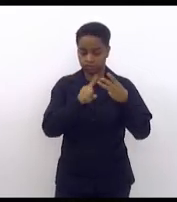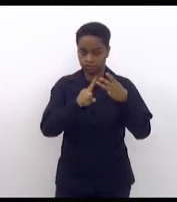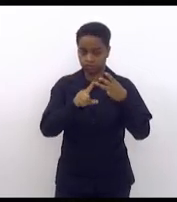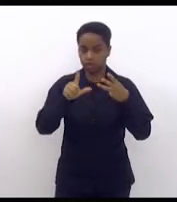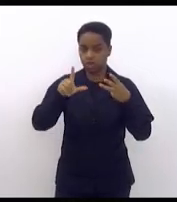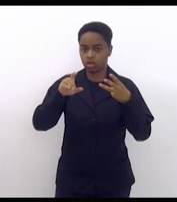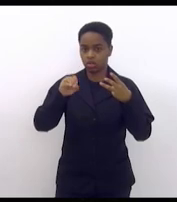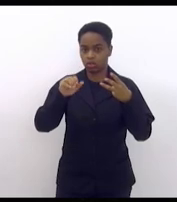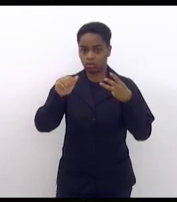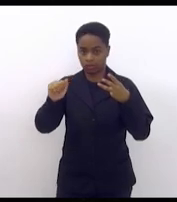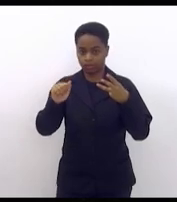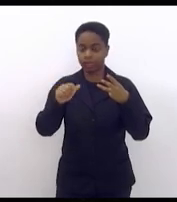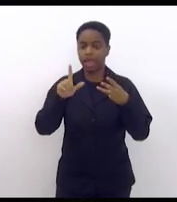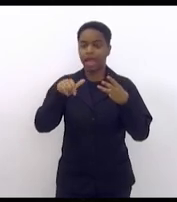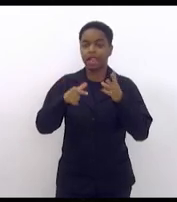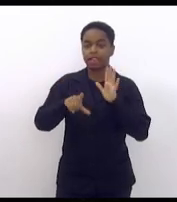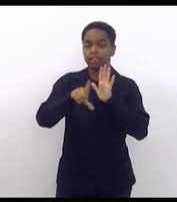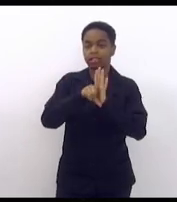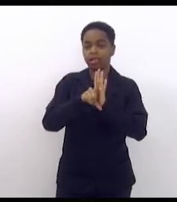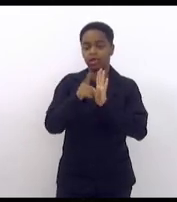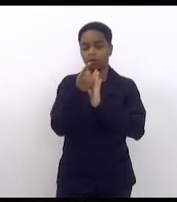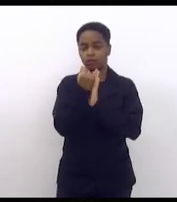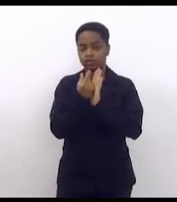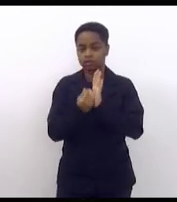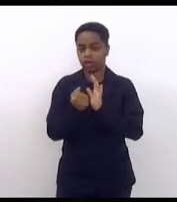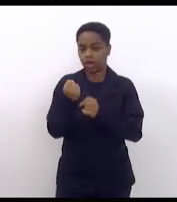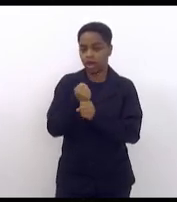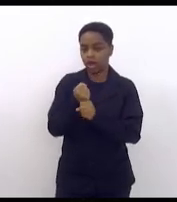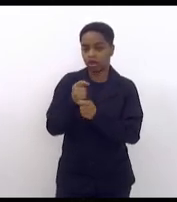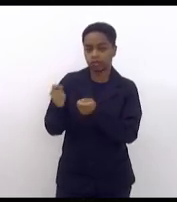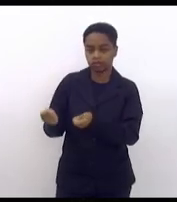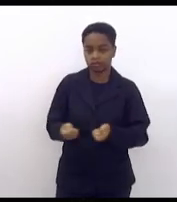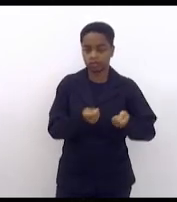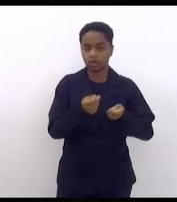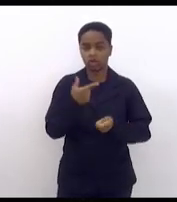que é a Lei do Orçamento Anual de 2024,